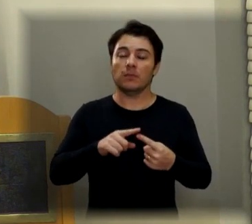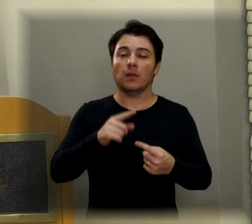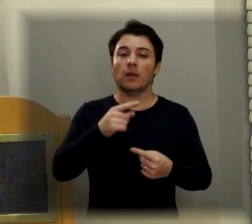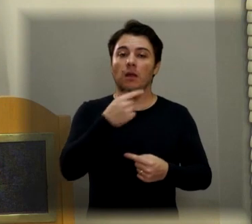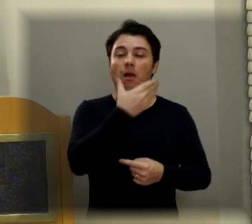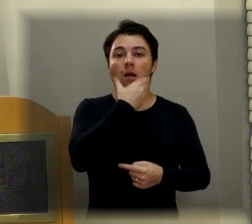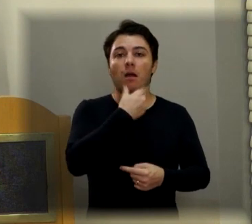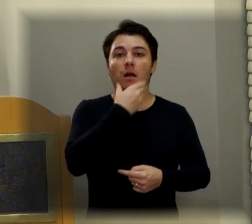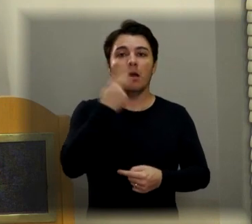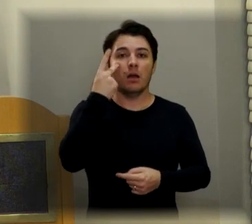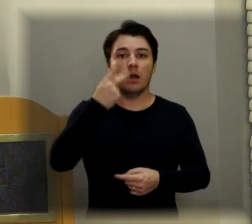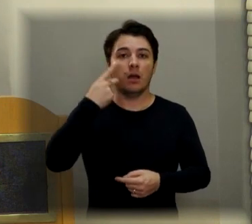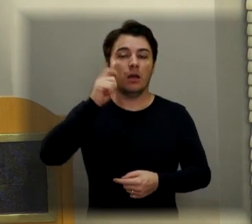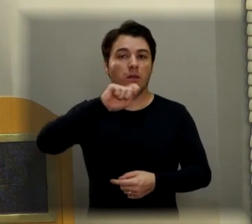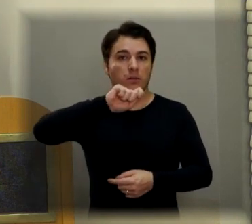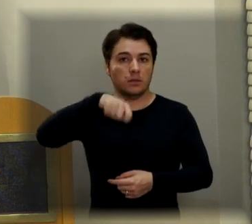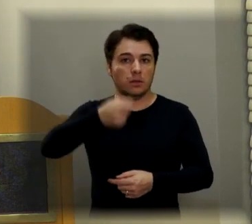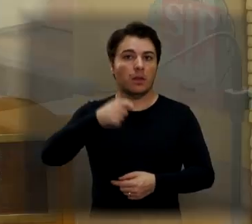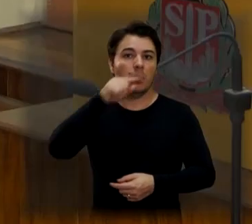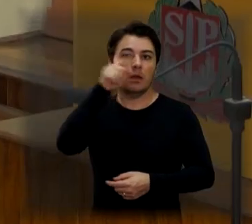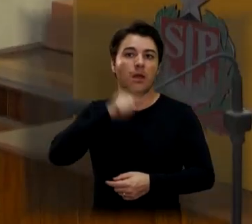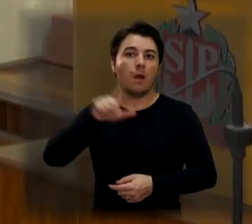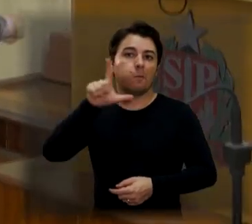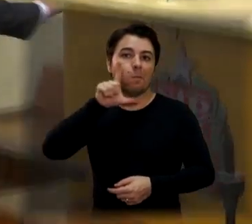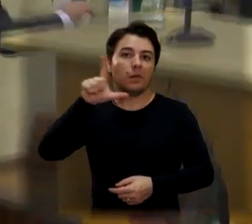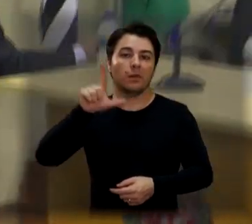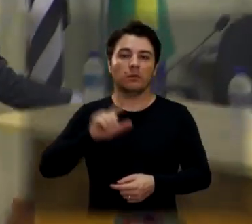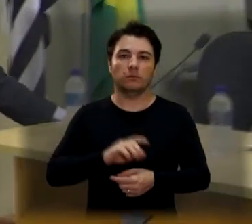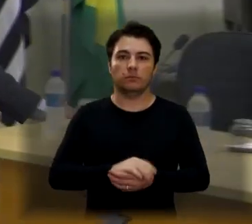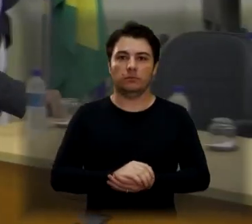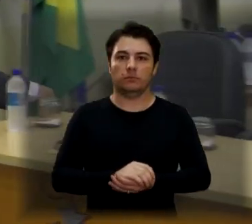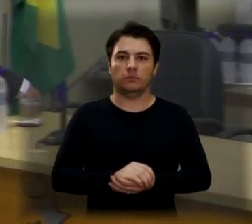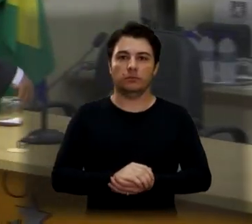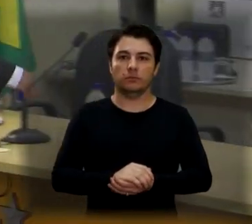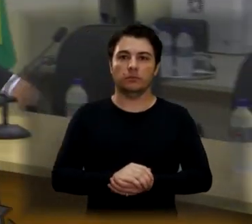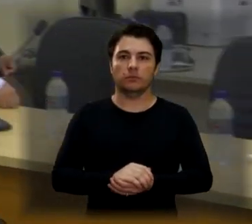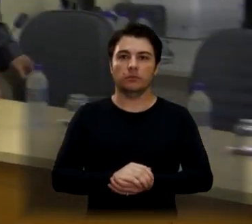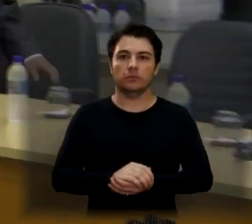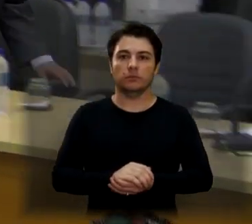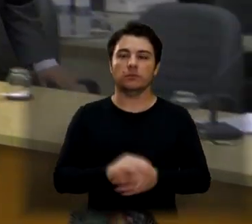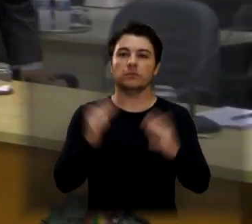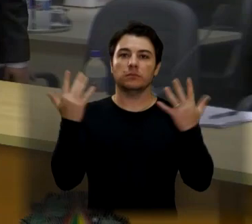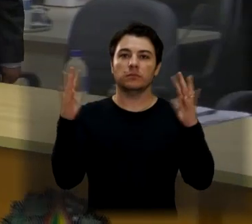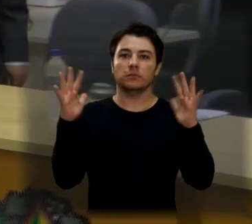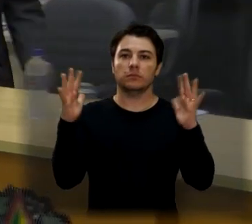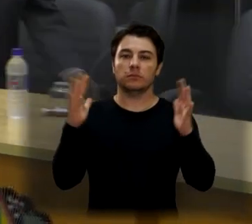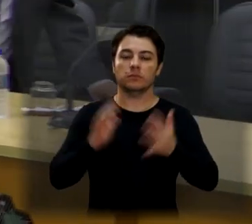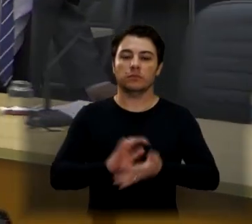da audiência pública Vereador Zé Luiz E aí